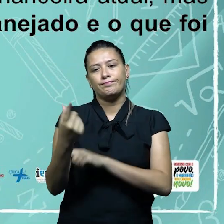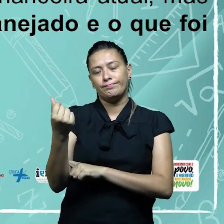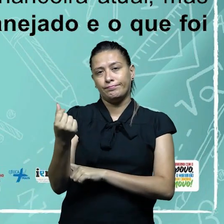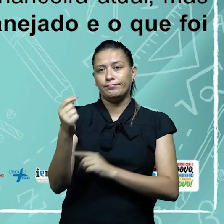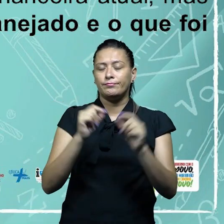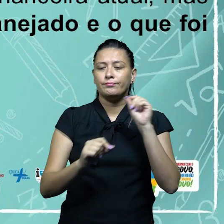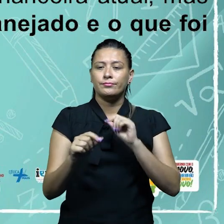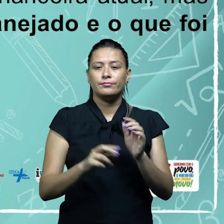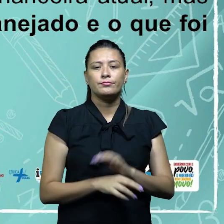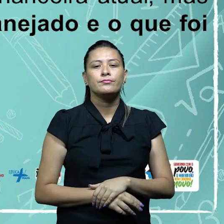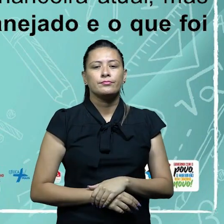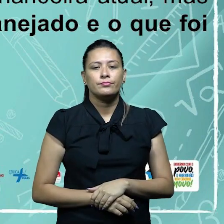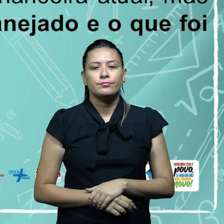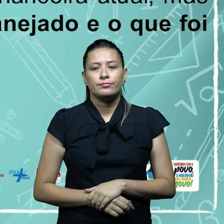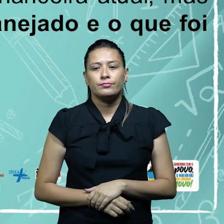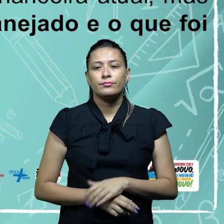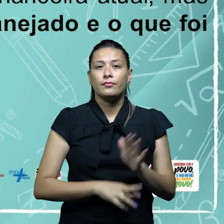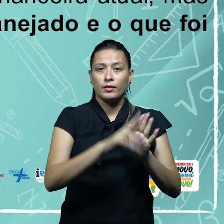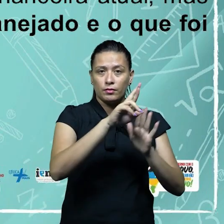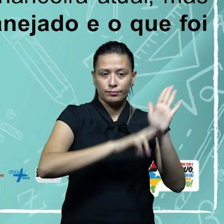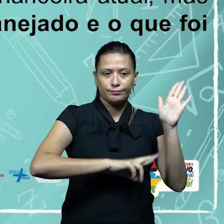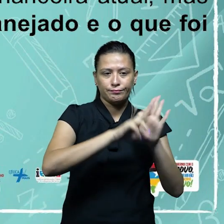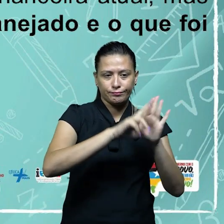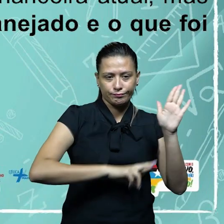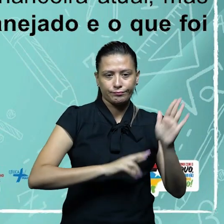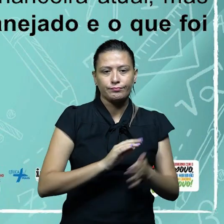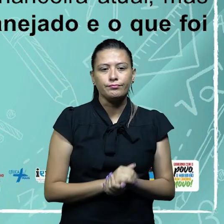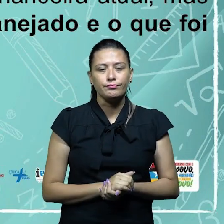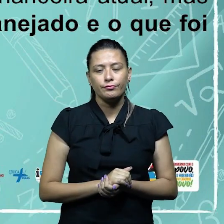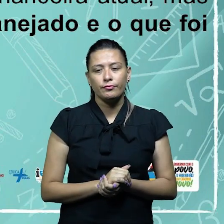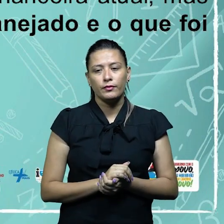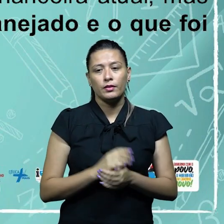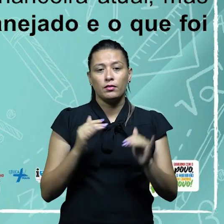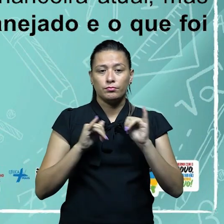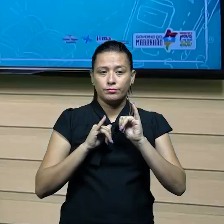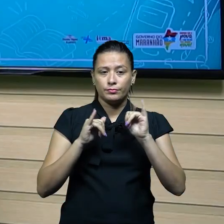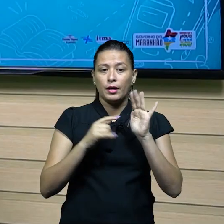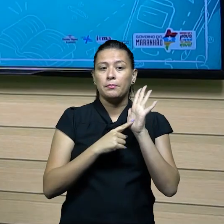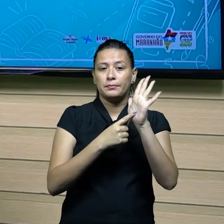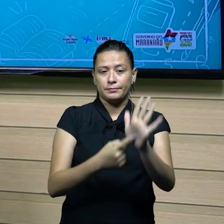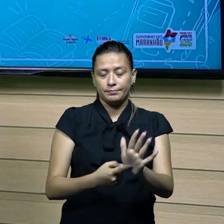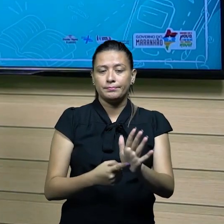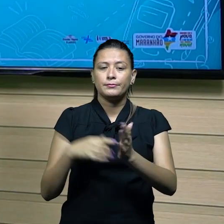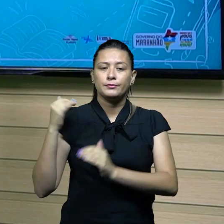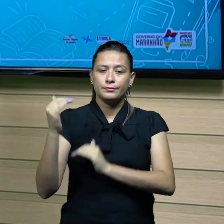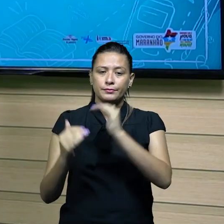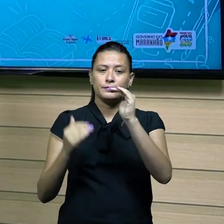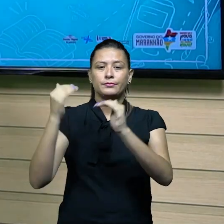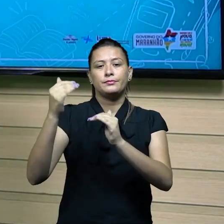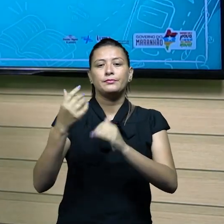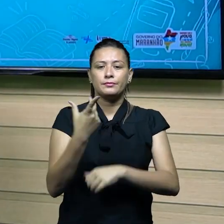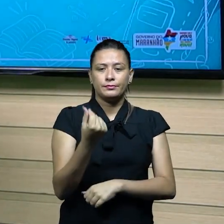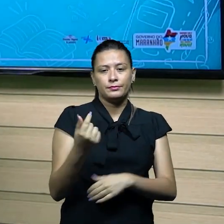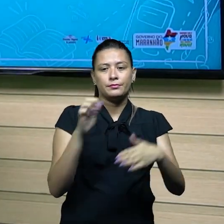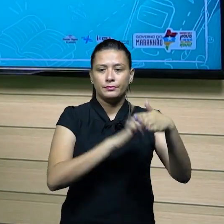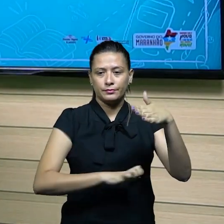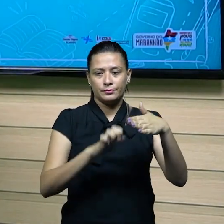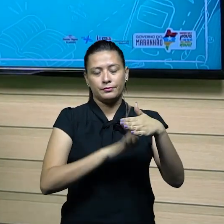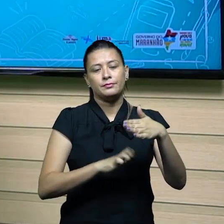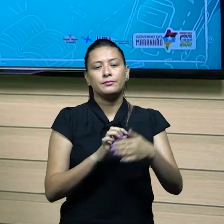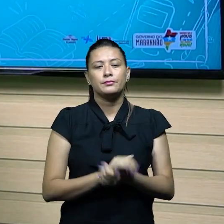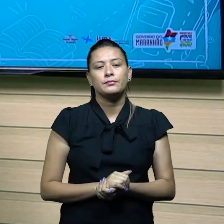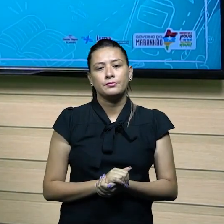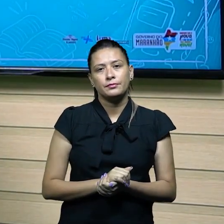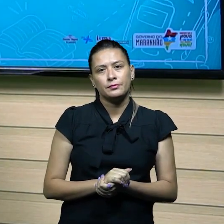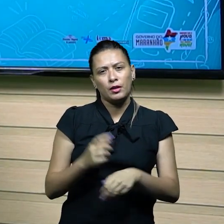que indicam o desempenho financeiro da empresa em um determinado período de tempo, ou seja, vamos supor que o departamento financeiro fez um